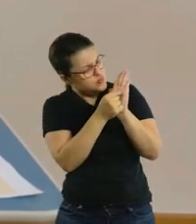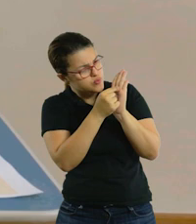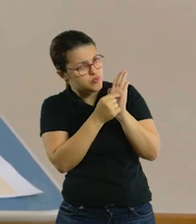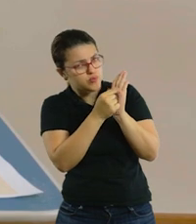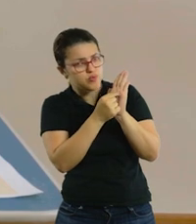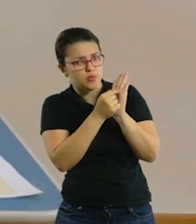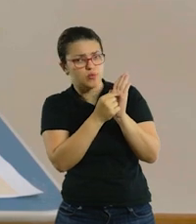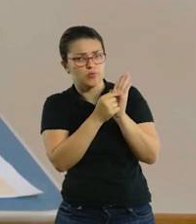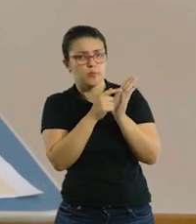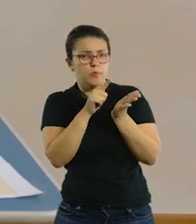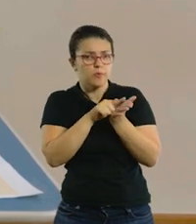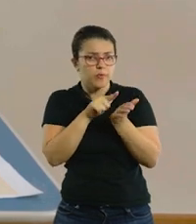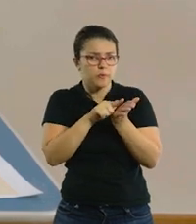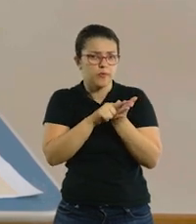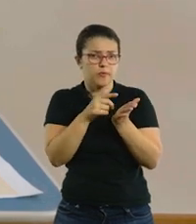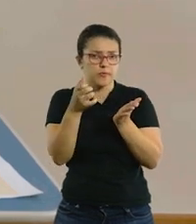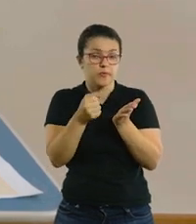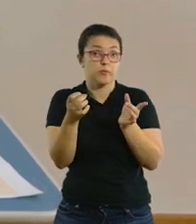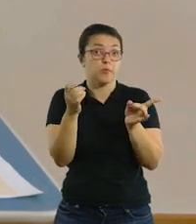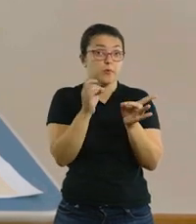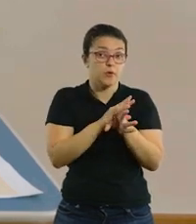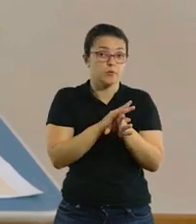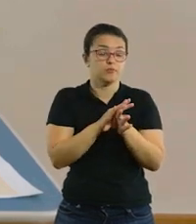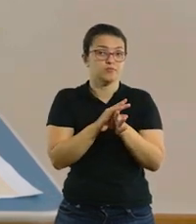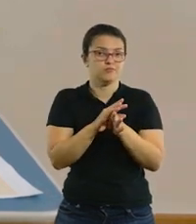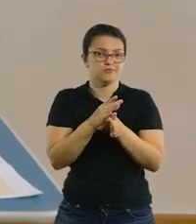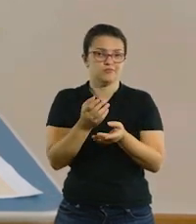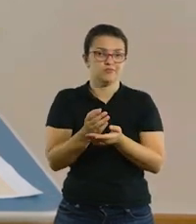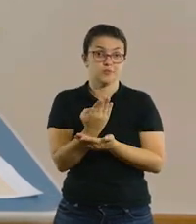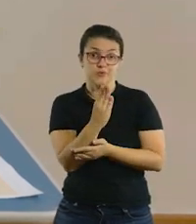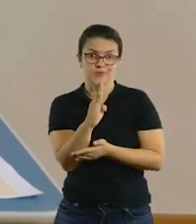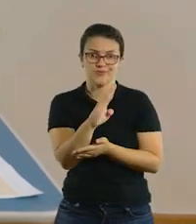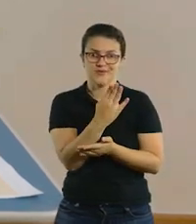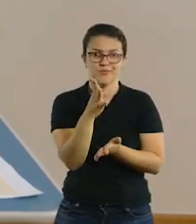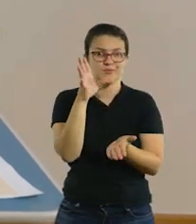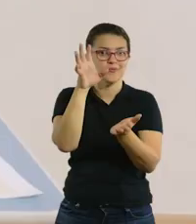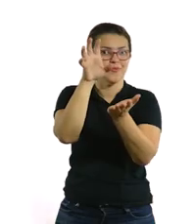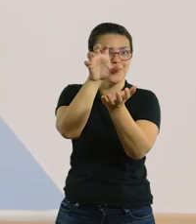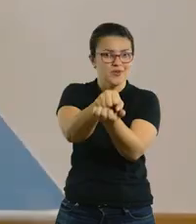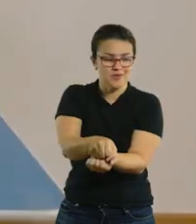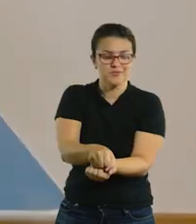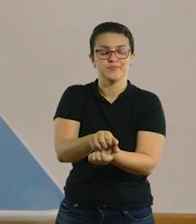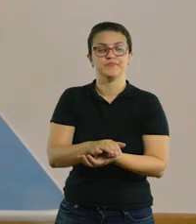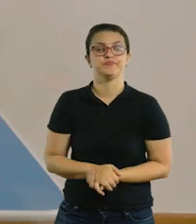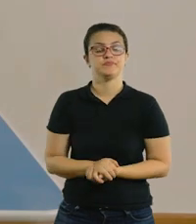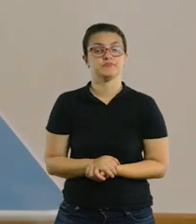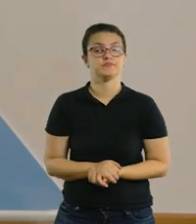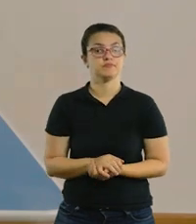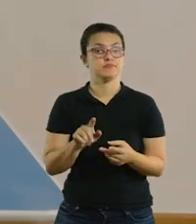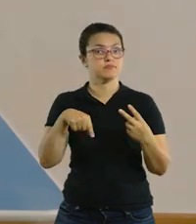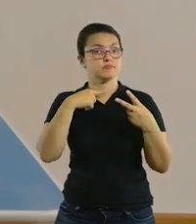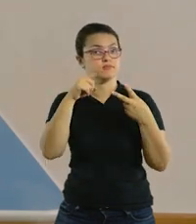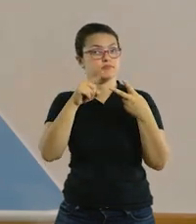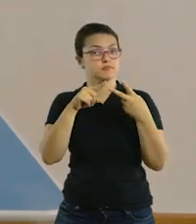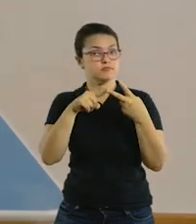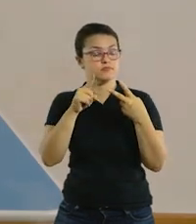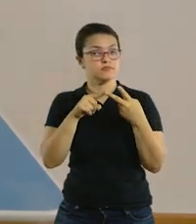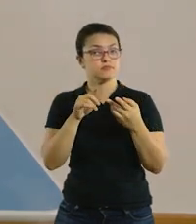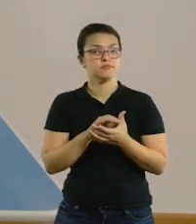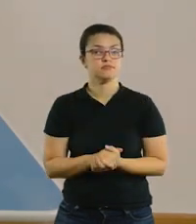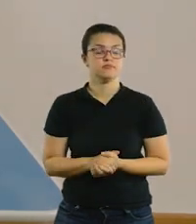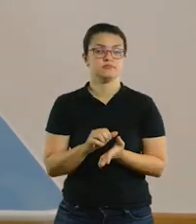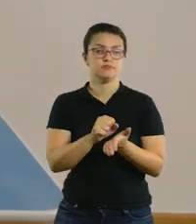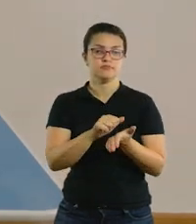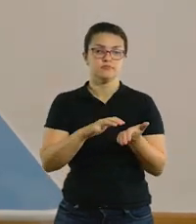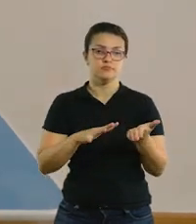sobre a parte branca do olho. Pronto, está finalizado o tubarãozinho comilão de vocês. A próxima atividade, pessoal,